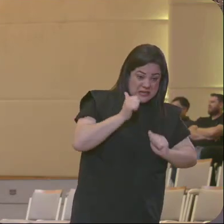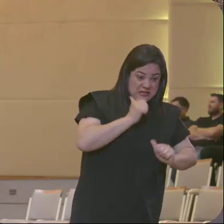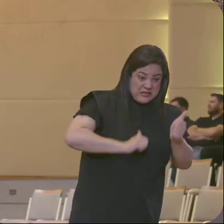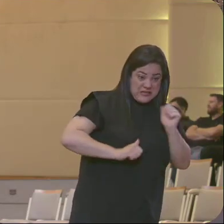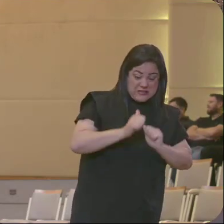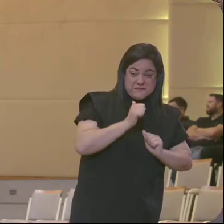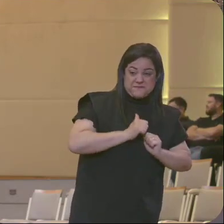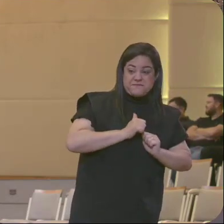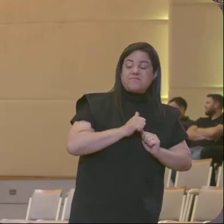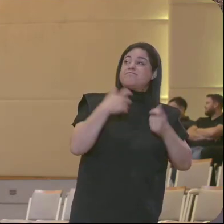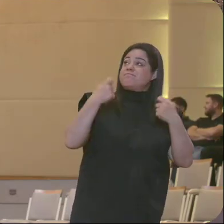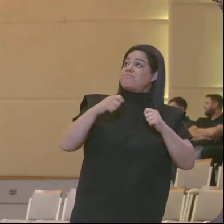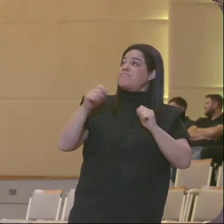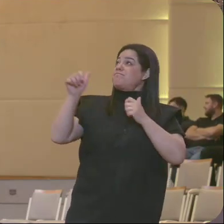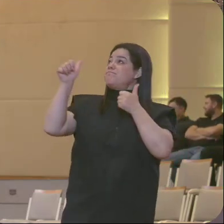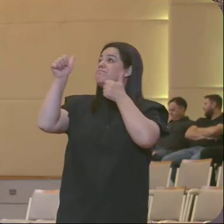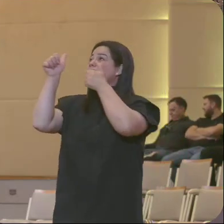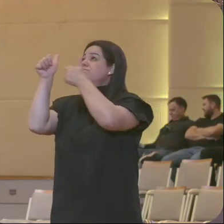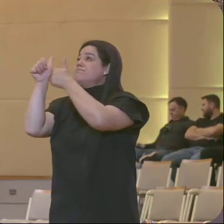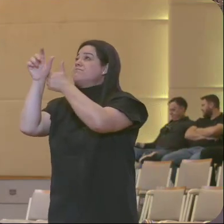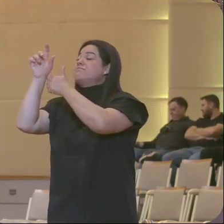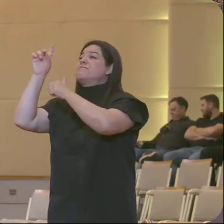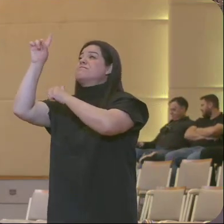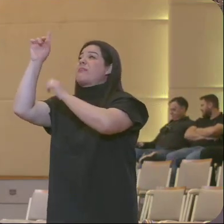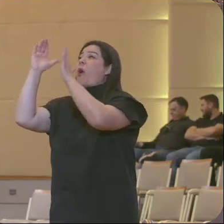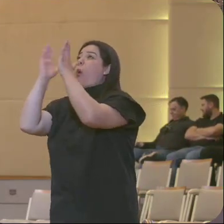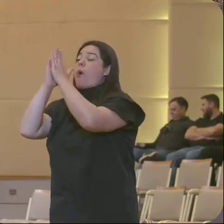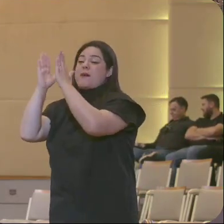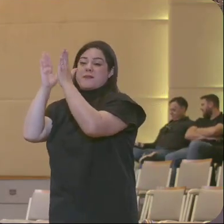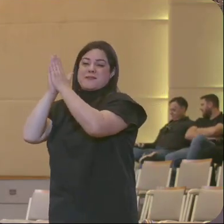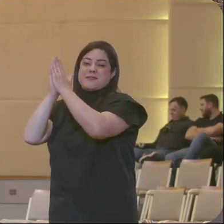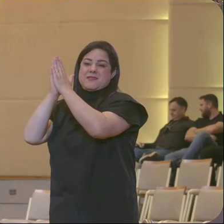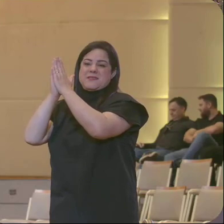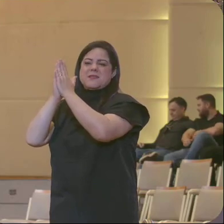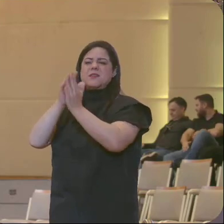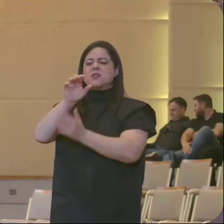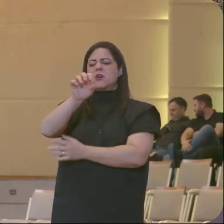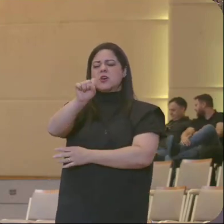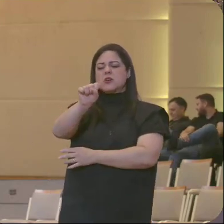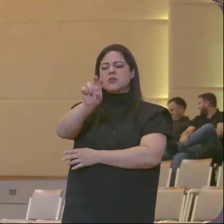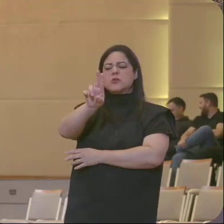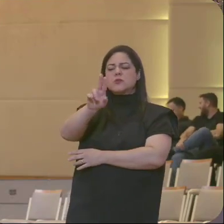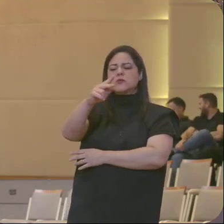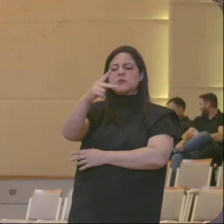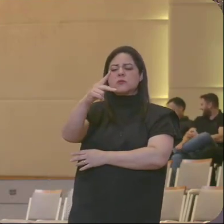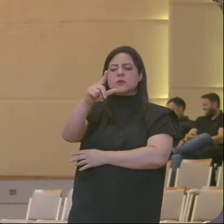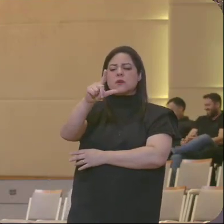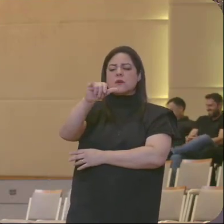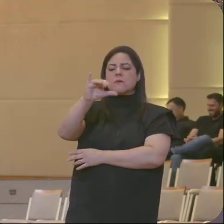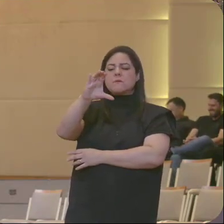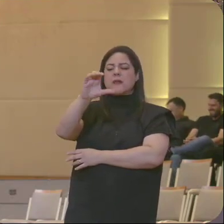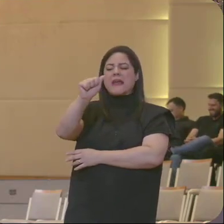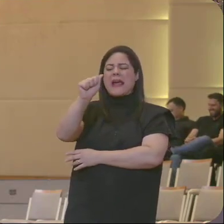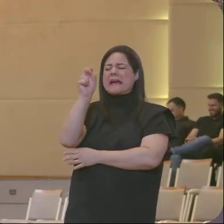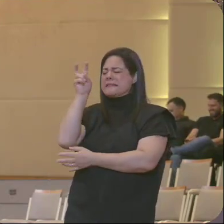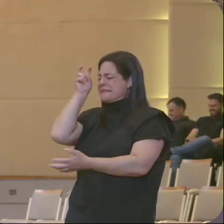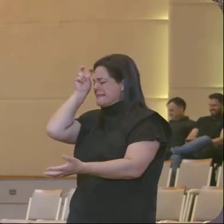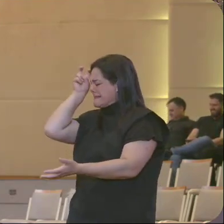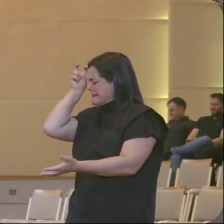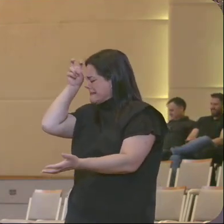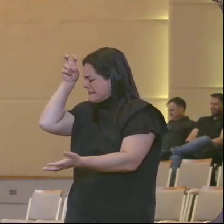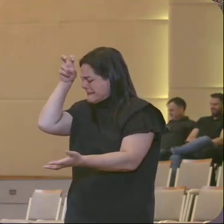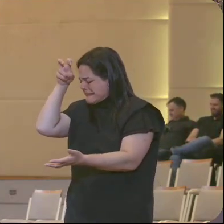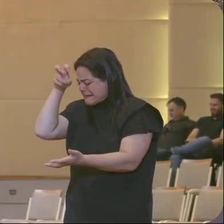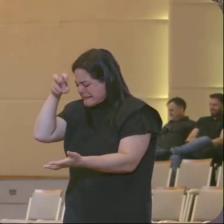em oração. Ele está falando de uma expressão correta, que é a súplica. Sabe o que é a súplica? Uma clara descrição